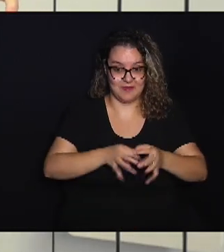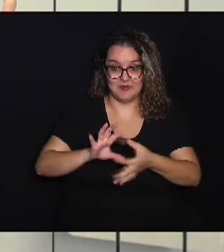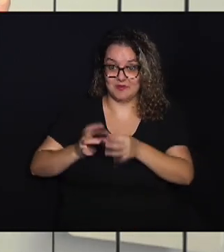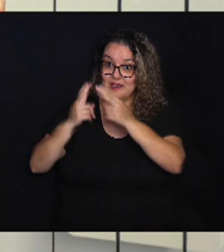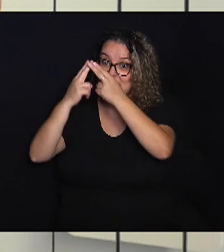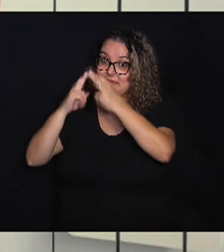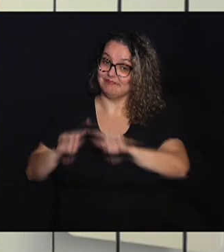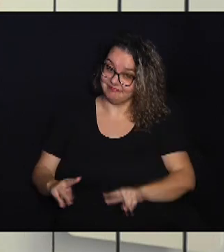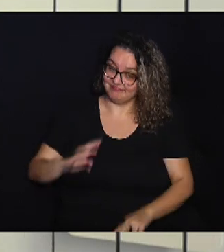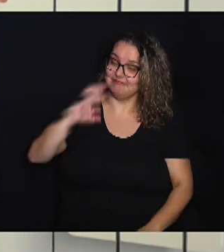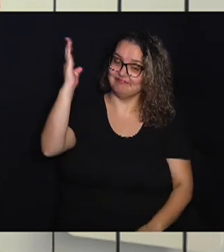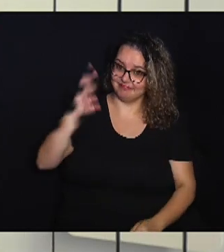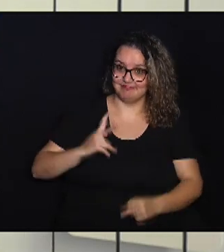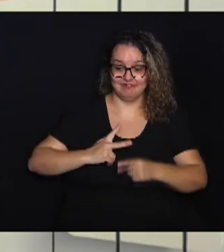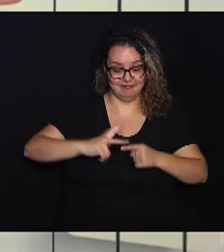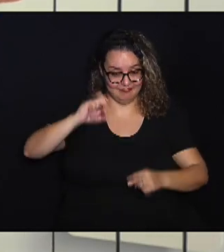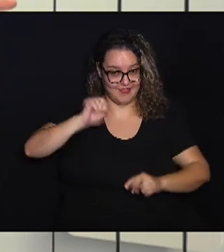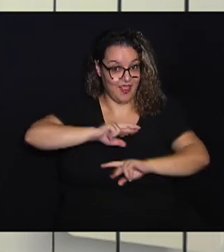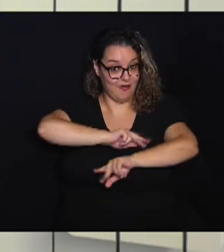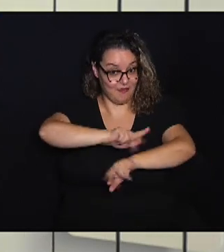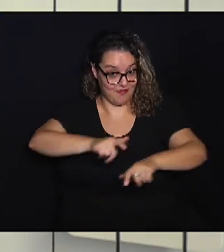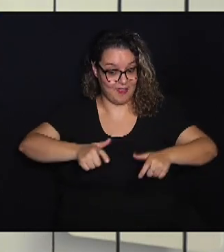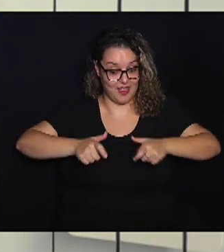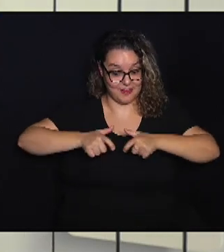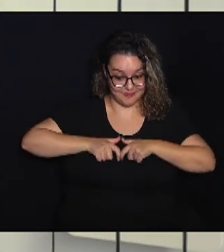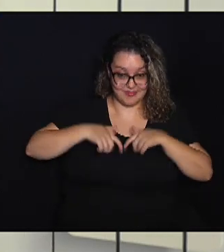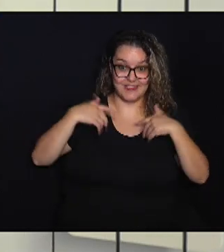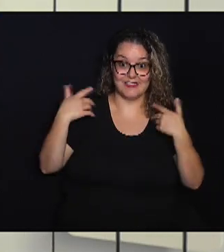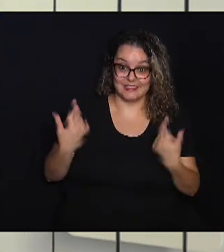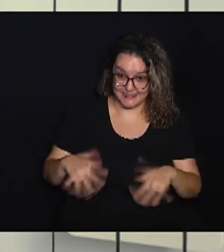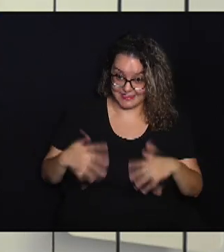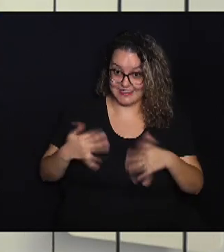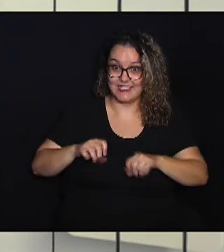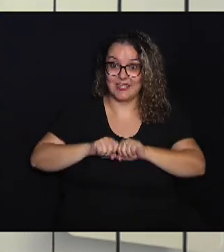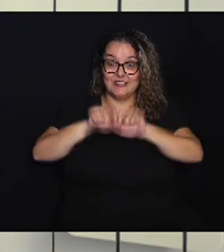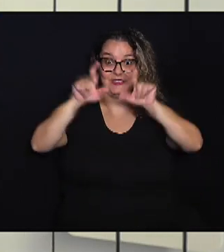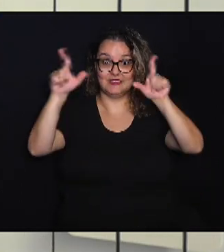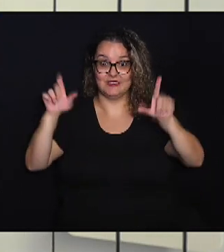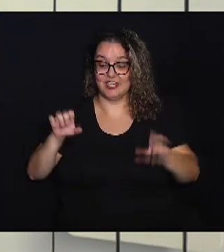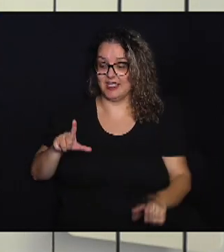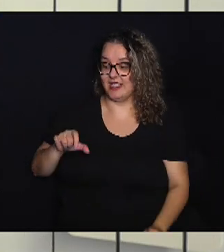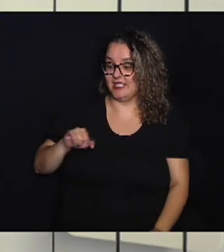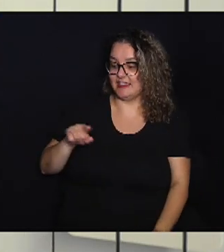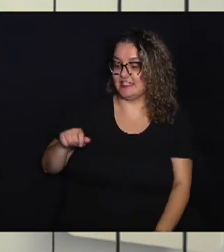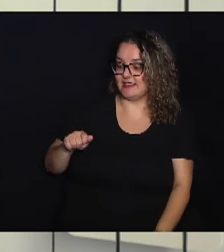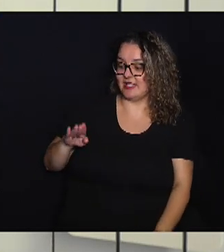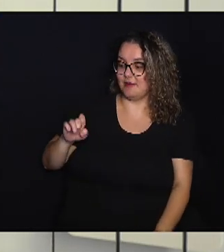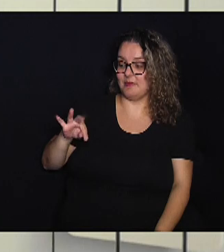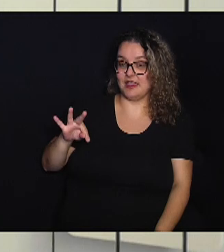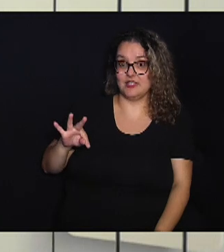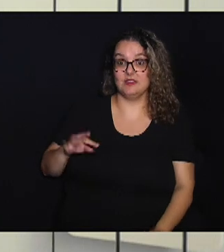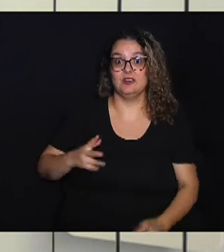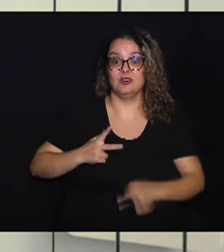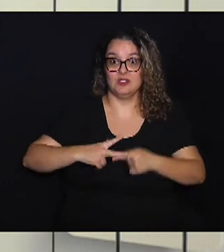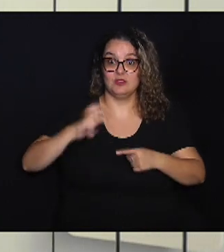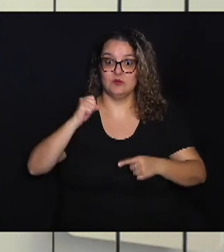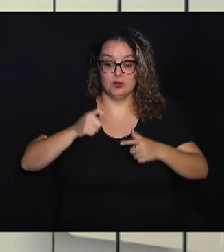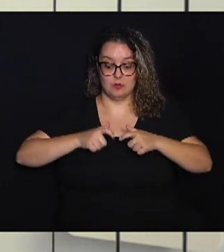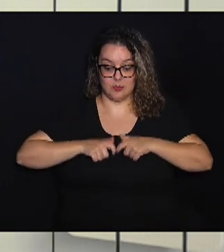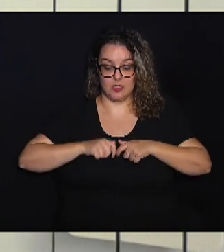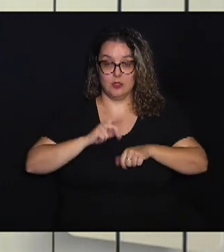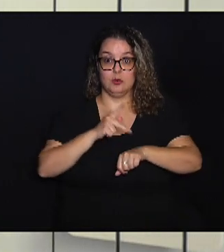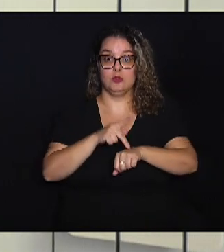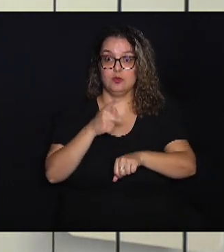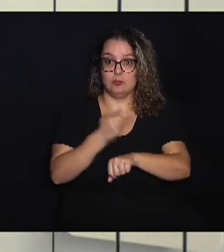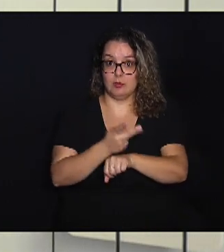Brasil segue conquistando muitas medalhas. Nesta manhã, a Elizabeth Gomes conquistou a medalha de prata no